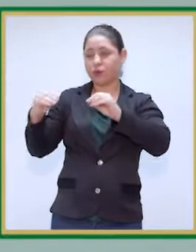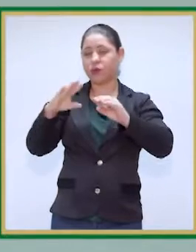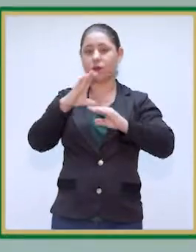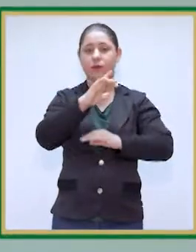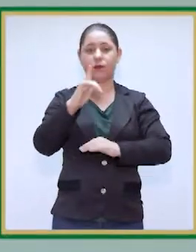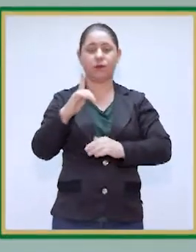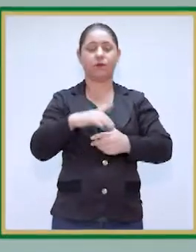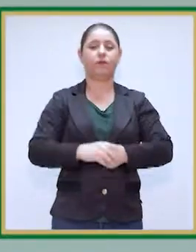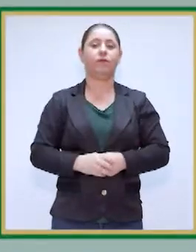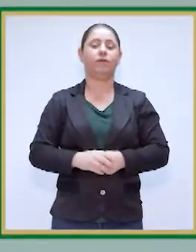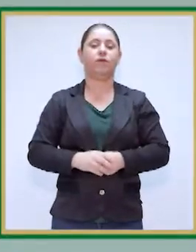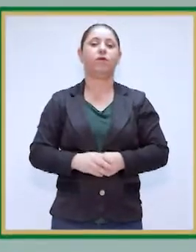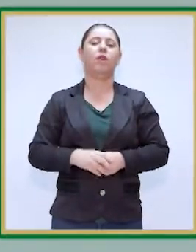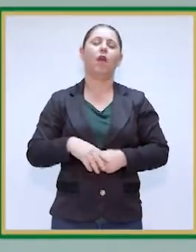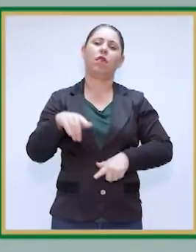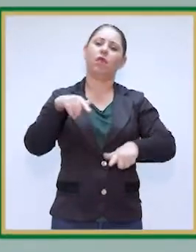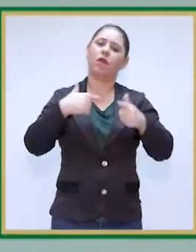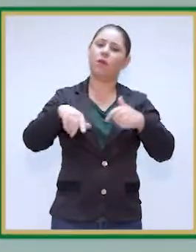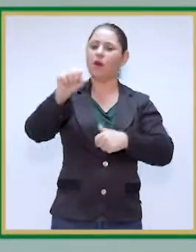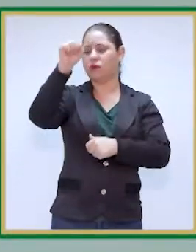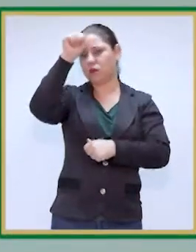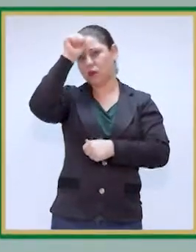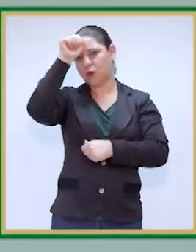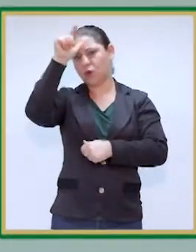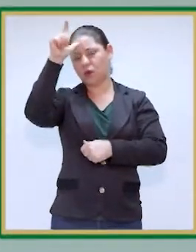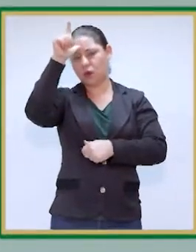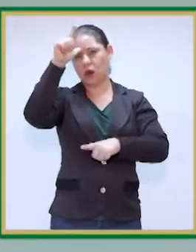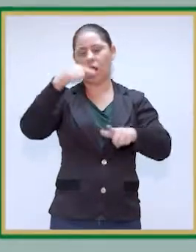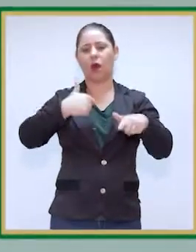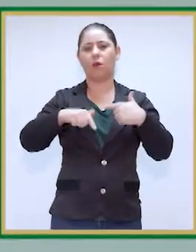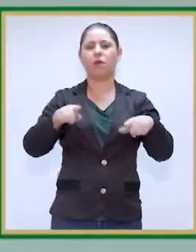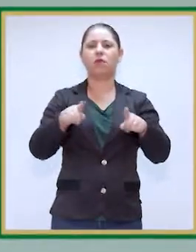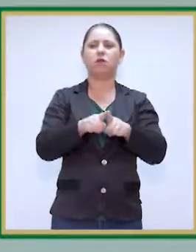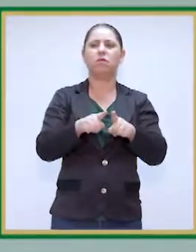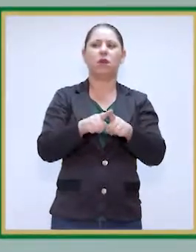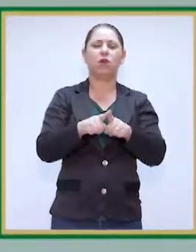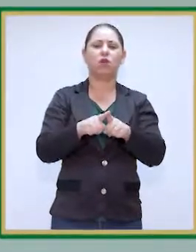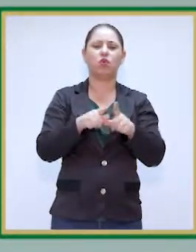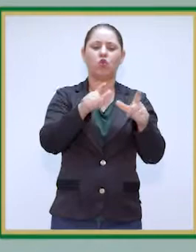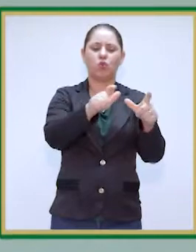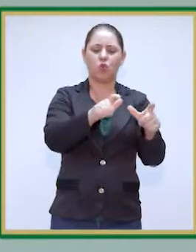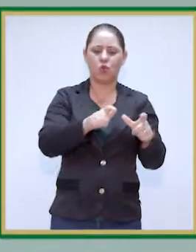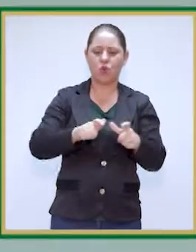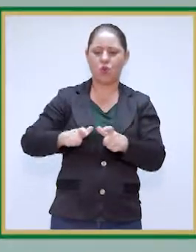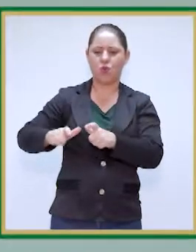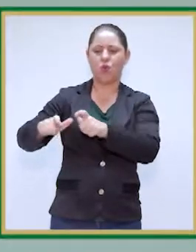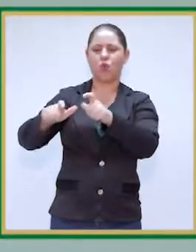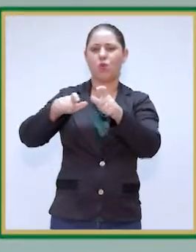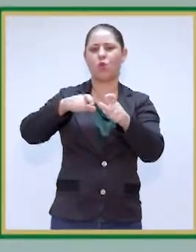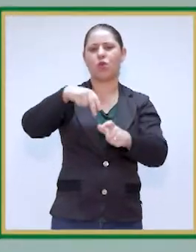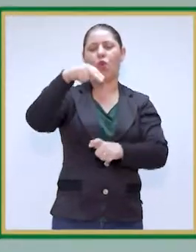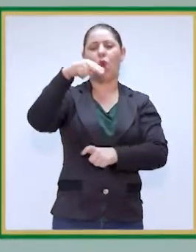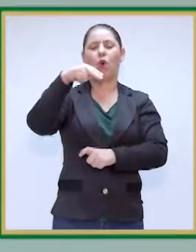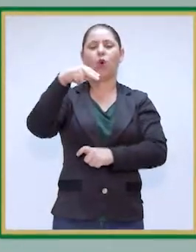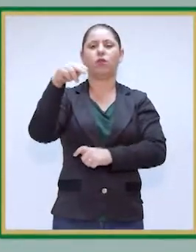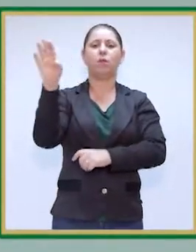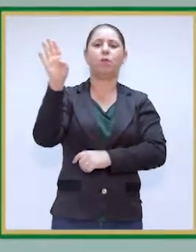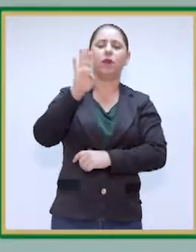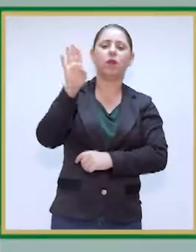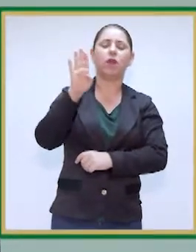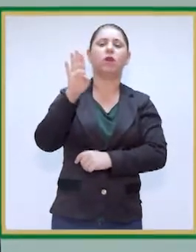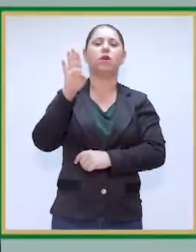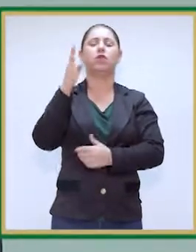São Gabriel, eu atuei por quase todas as comarcas da região norte, né? Bandeirantes, Camapuã, Rio Verde de Mato